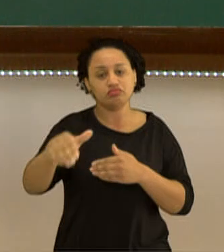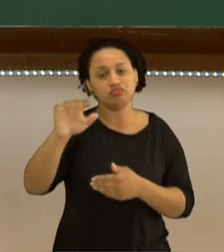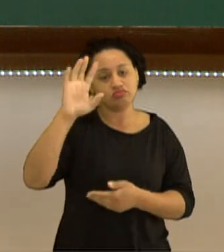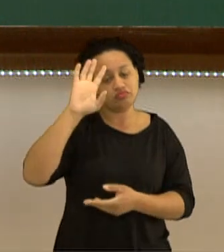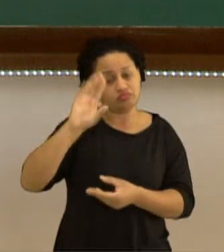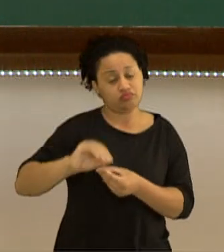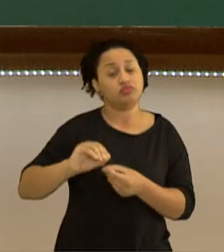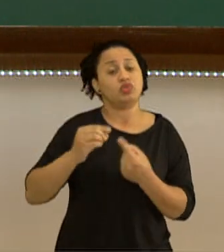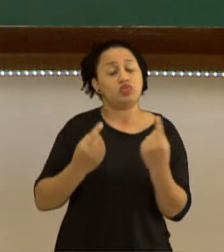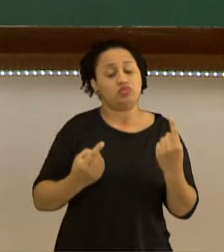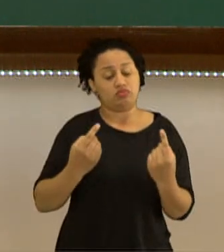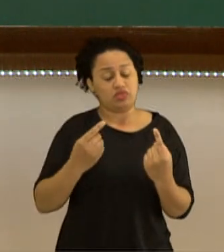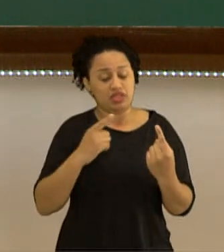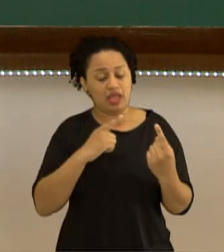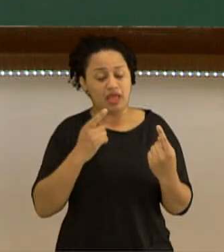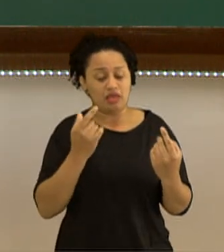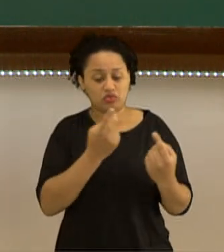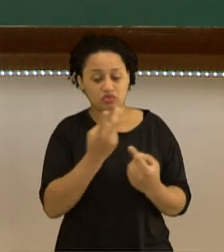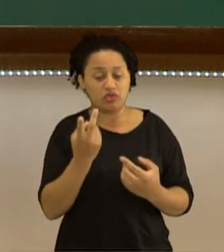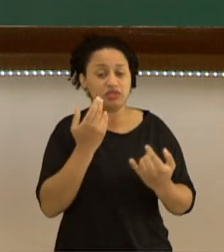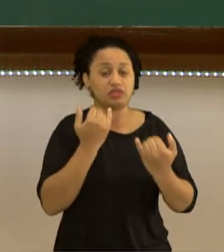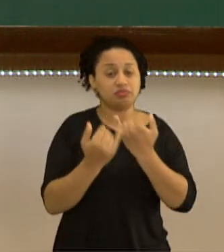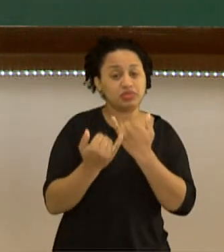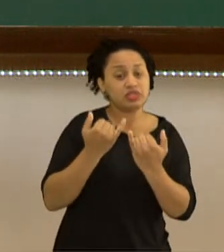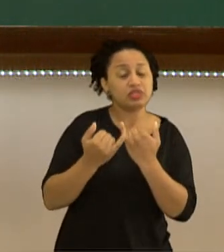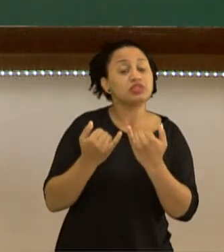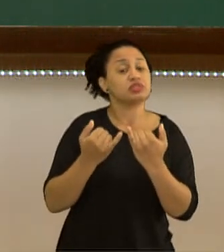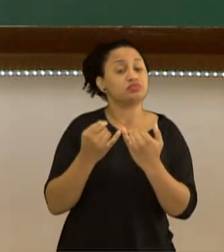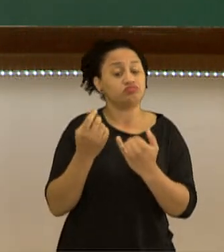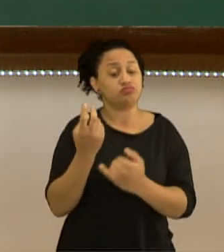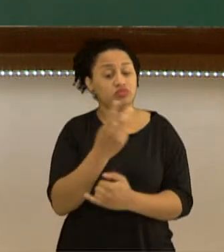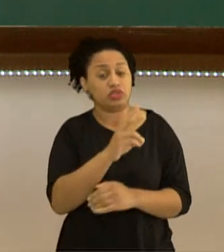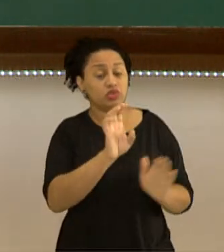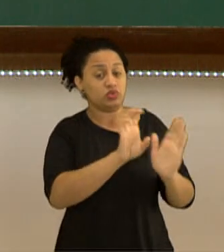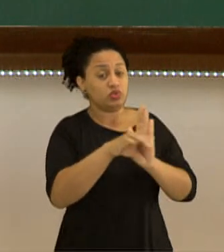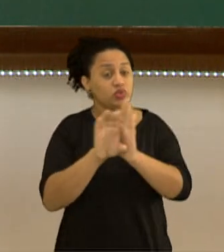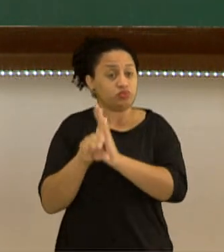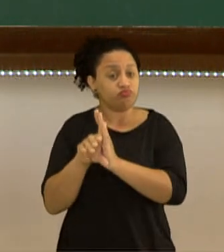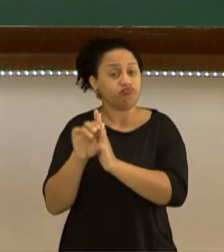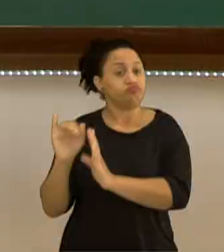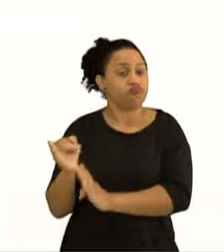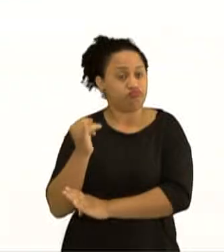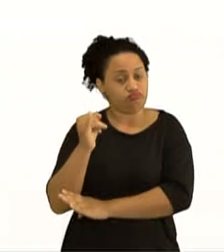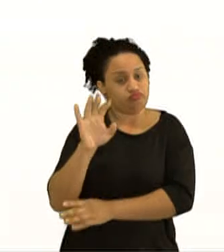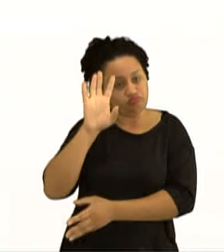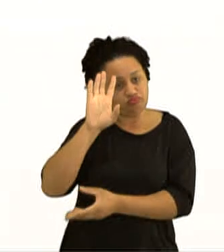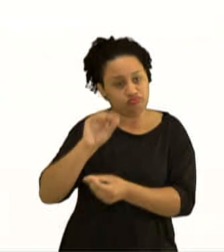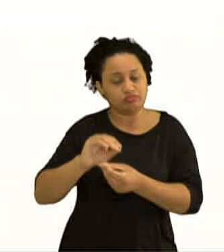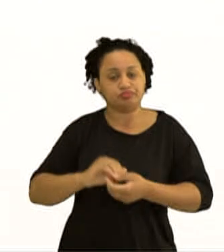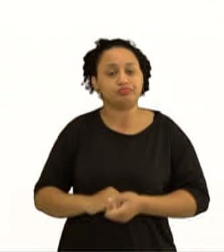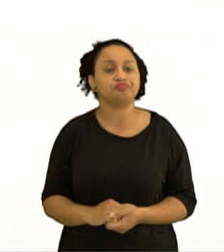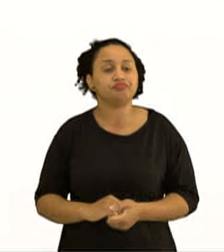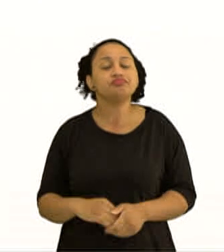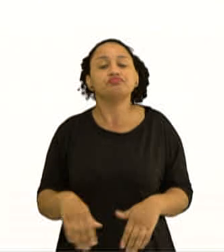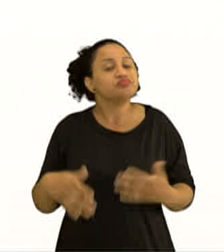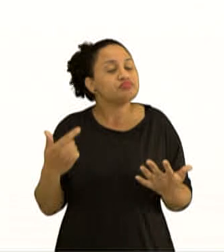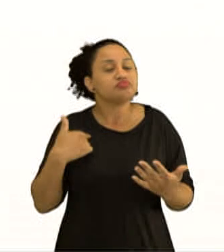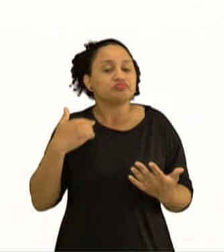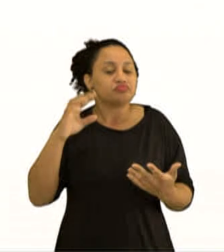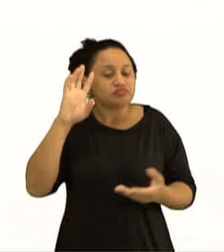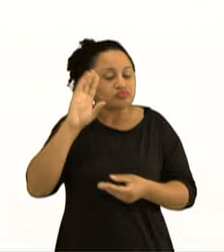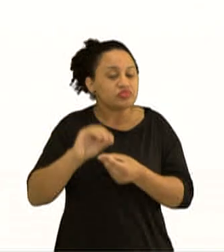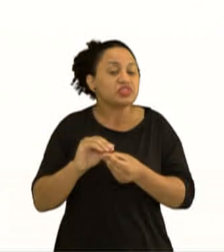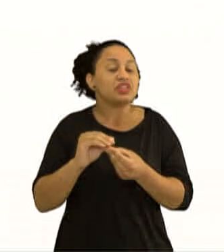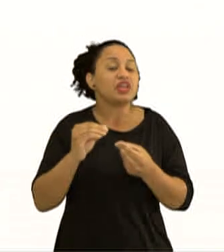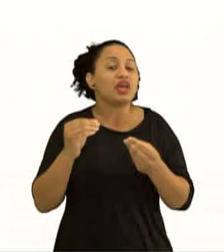relação muito próxima e tem tudo a ver esses conceitos. Então vamos lá entender o que é a ginástica